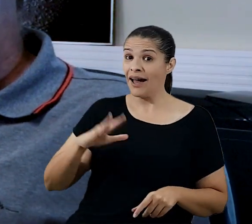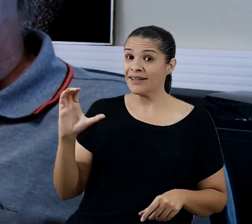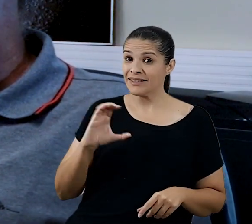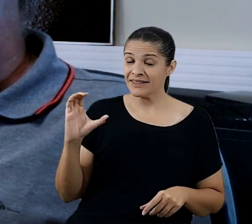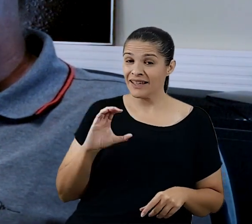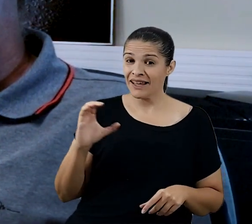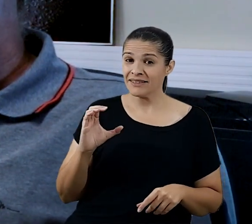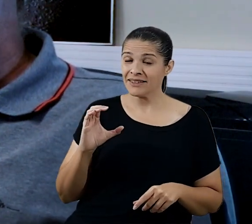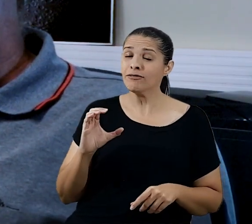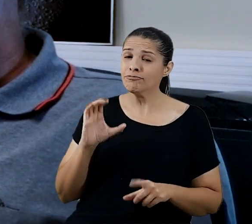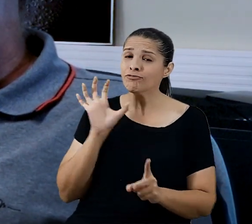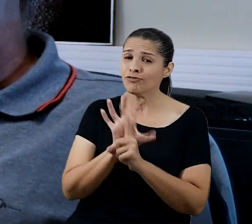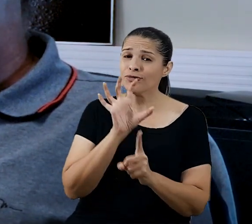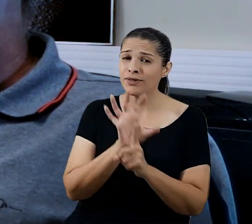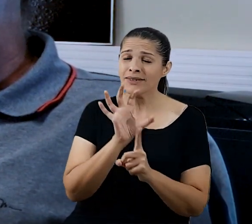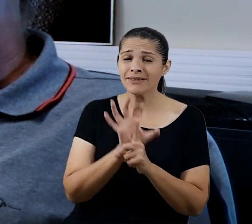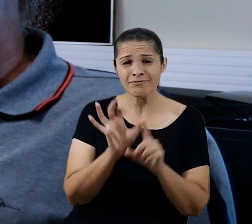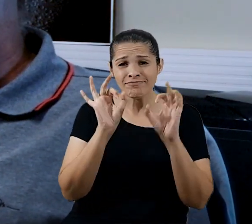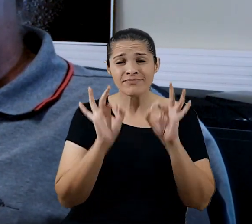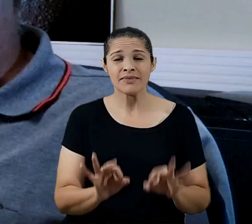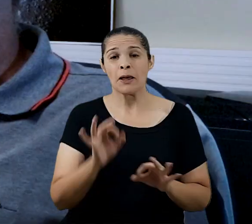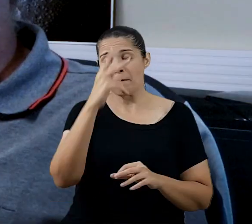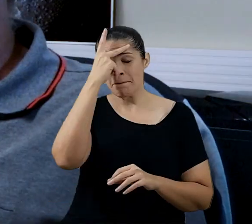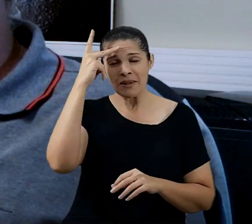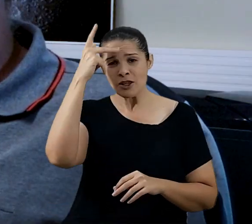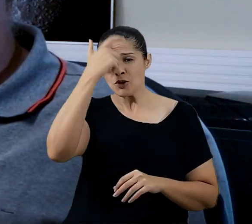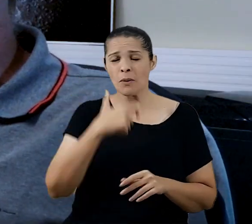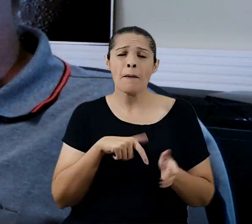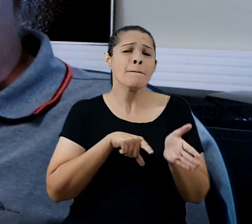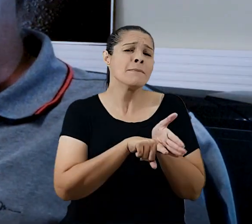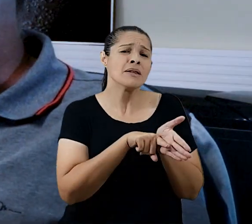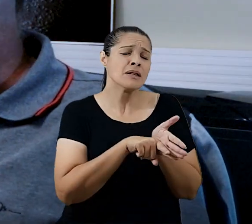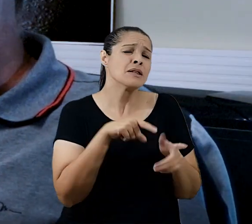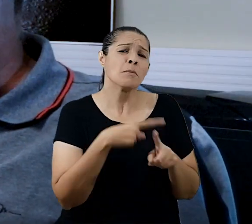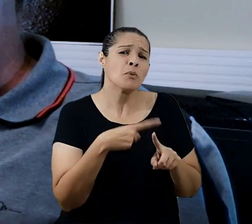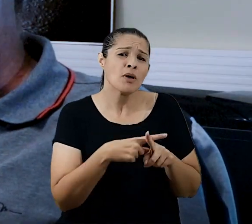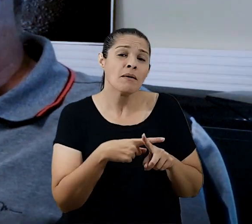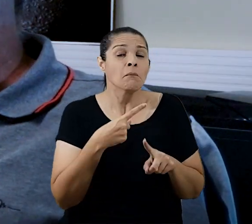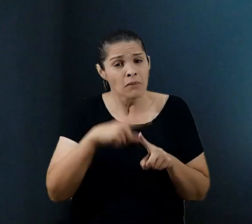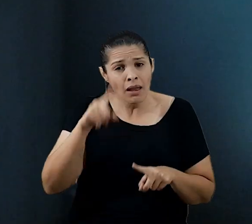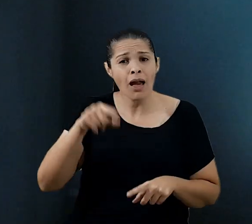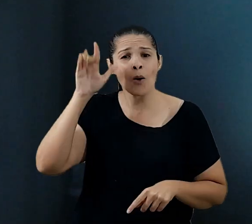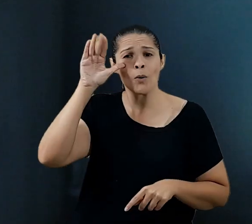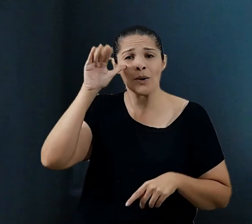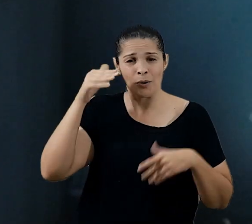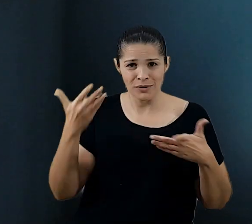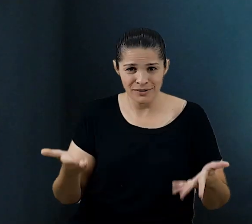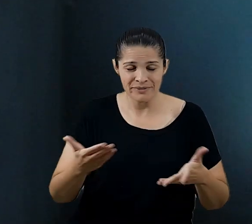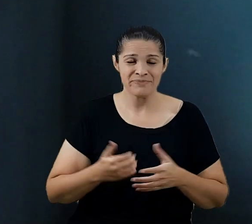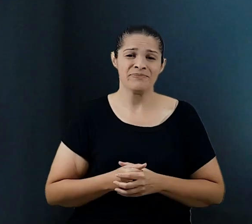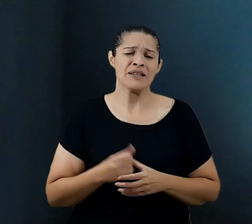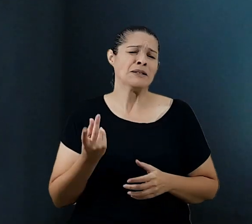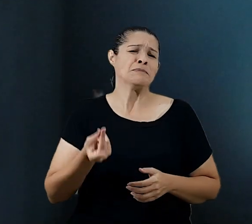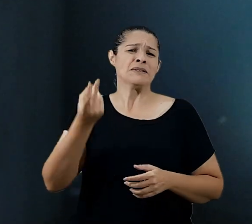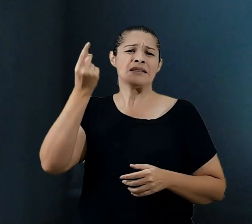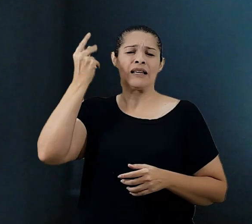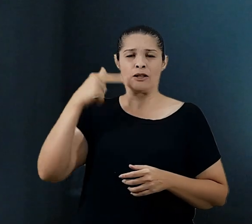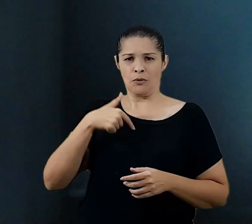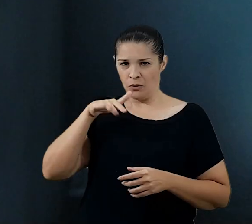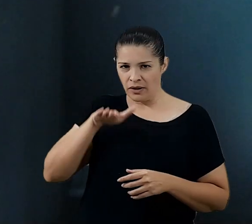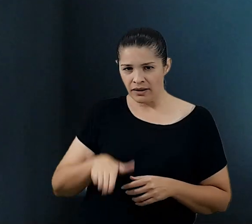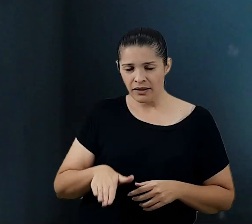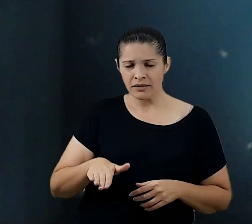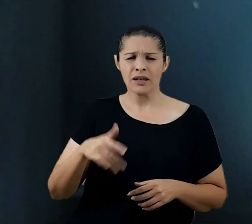Os cientistas pesquisam por quê? Porque são curiosos, né? Desde criança, eu sempre tive o desejo